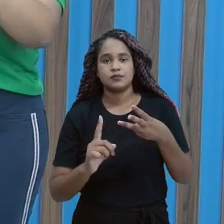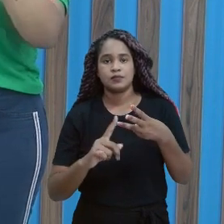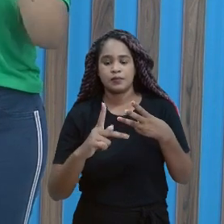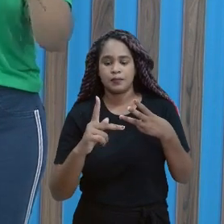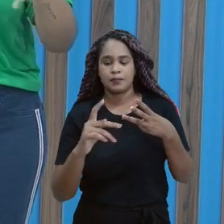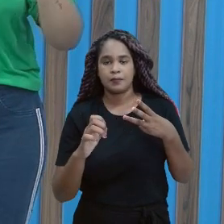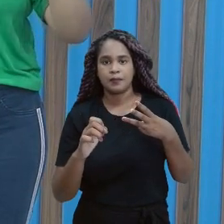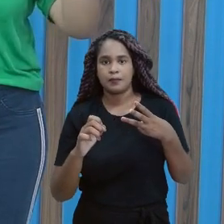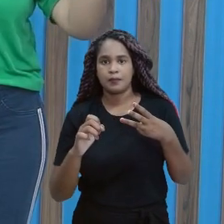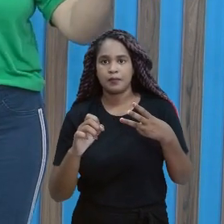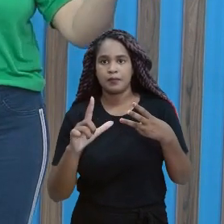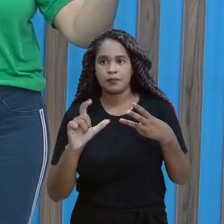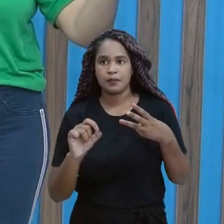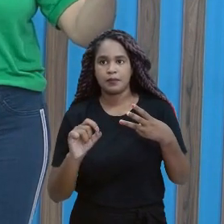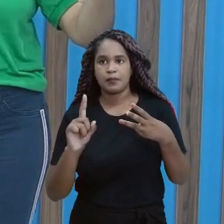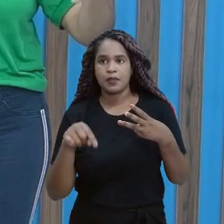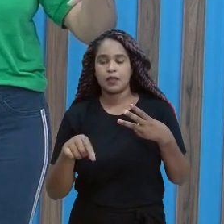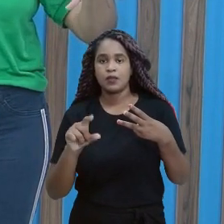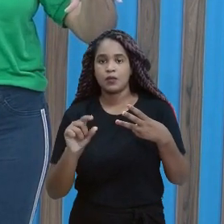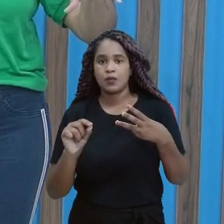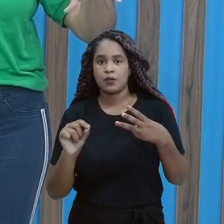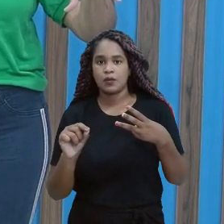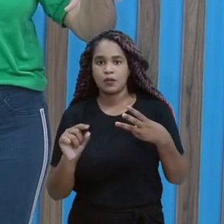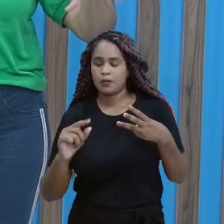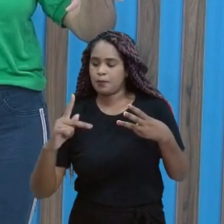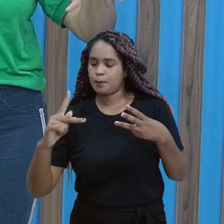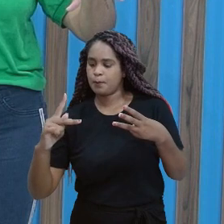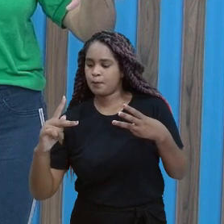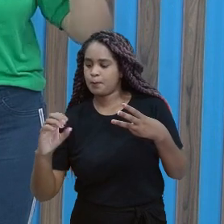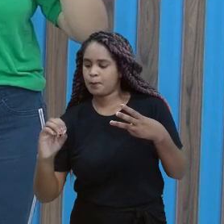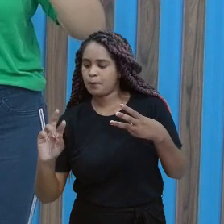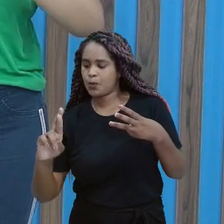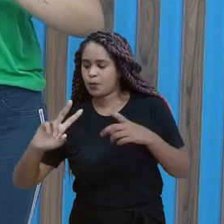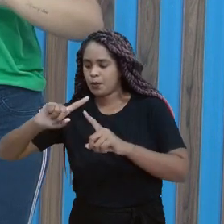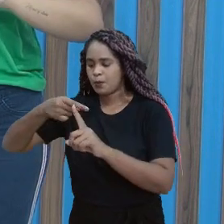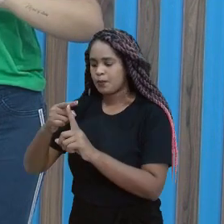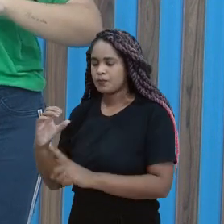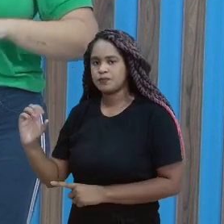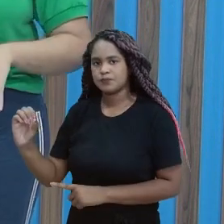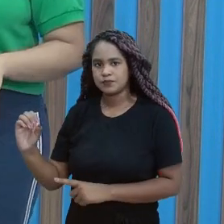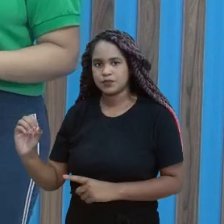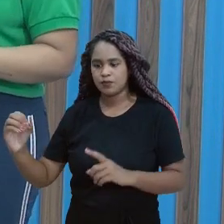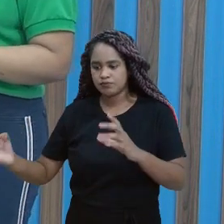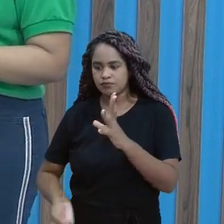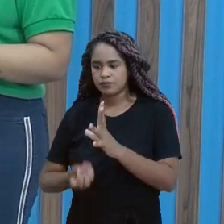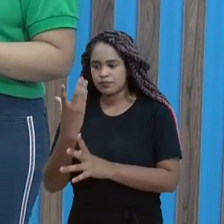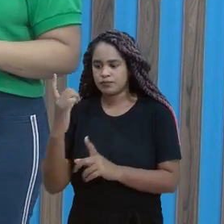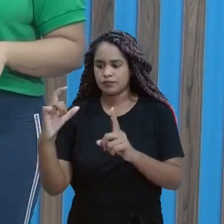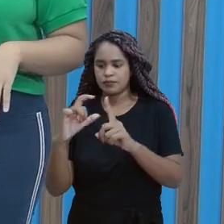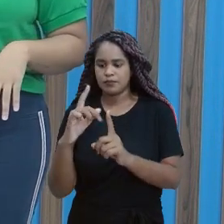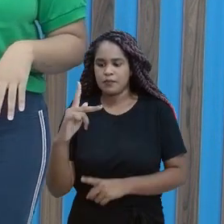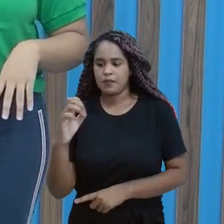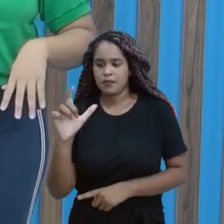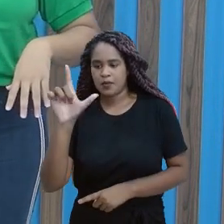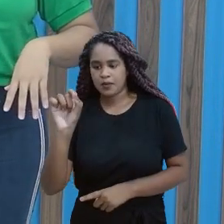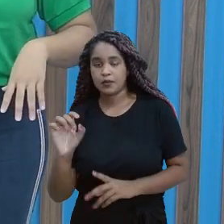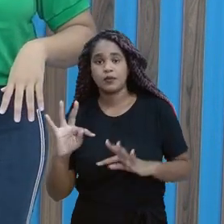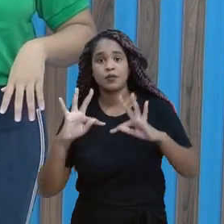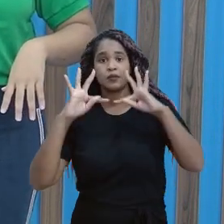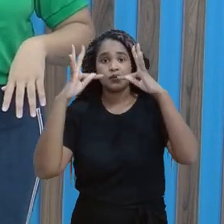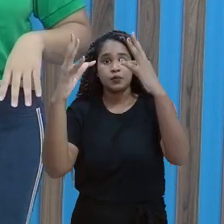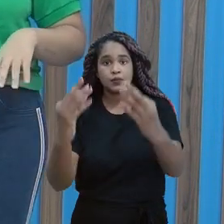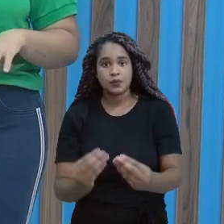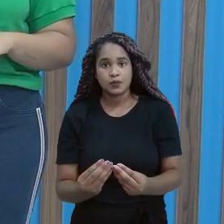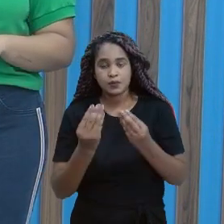a contração de por mais ó. Tá certo? Fazendo uma palavra só. Então, todas essas formas de